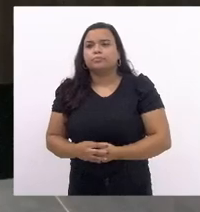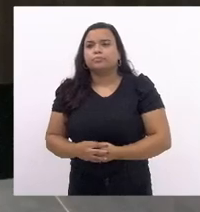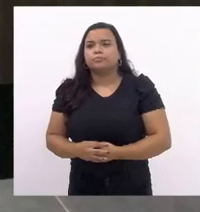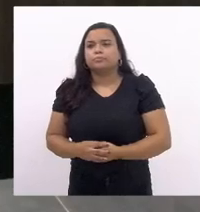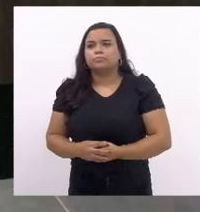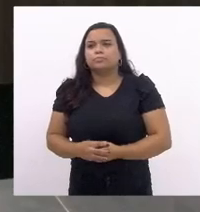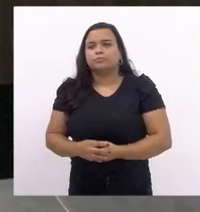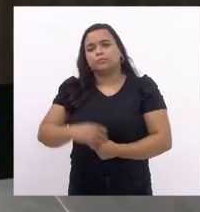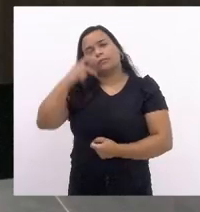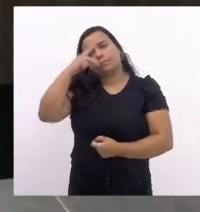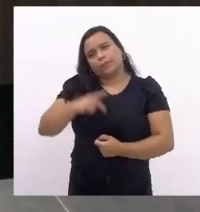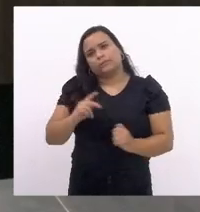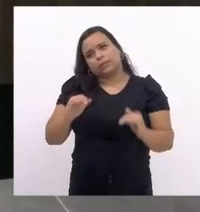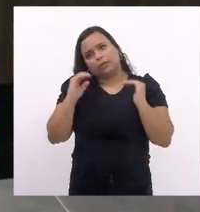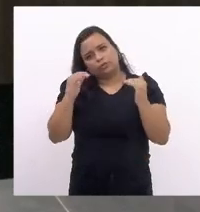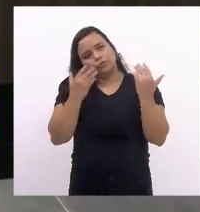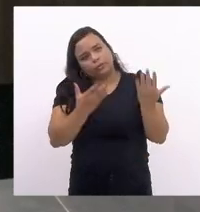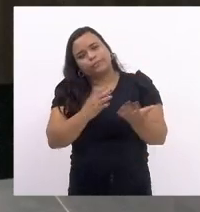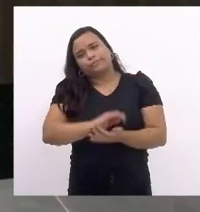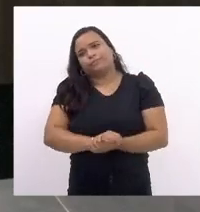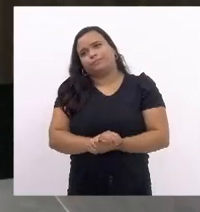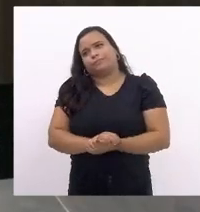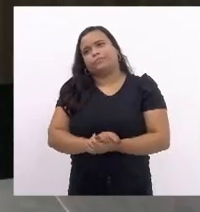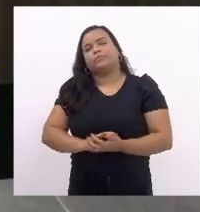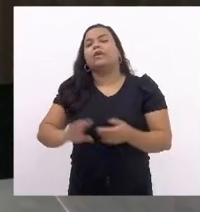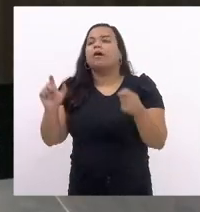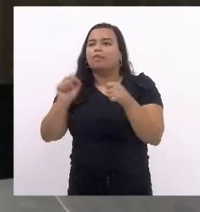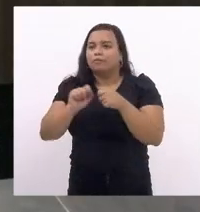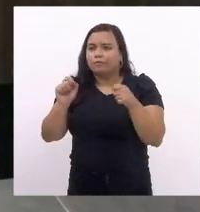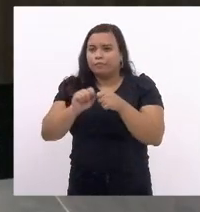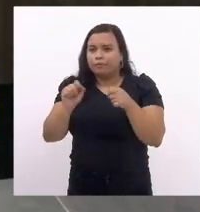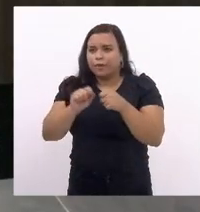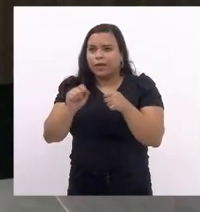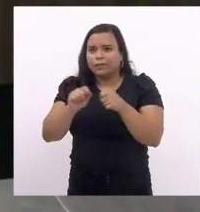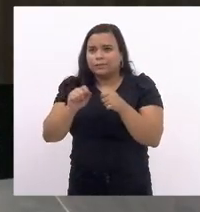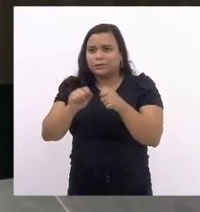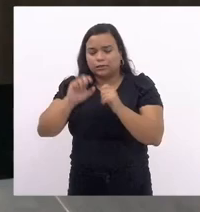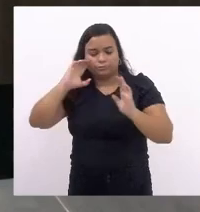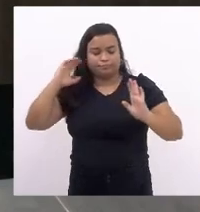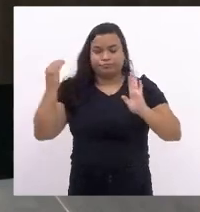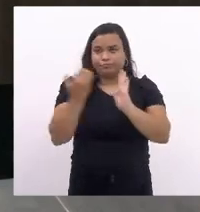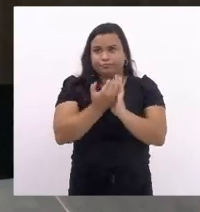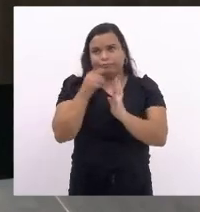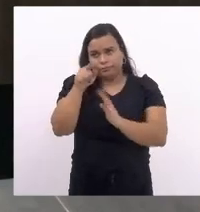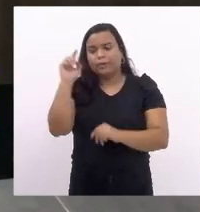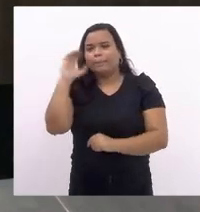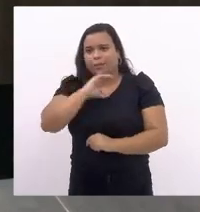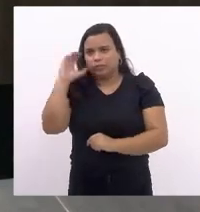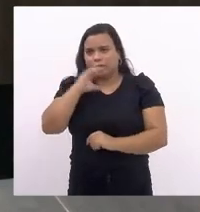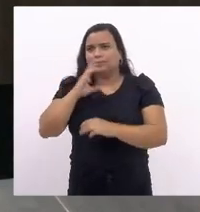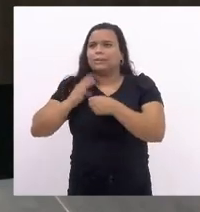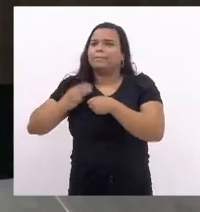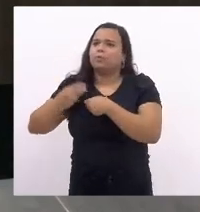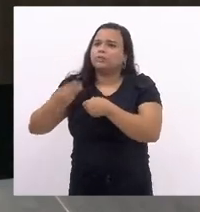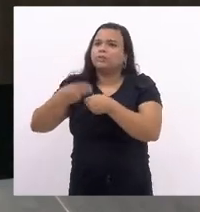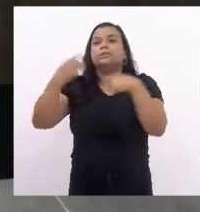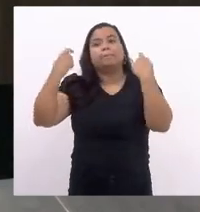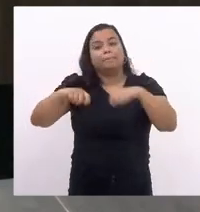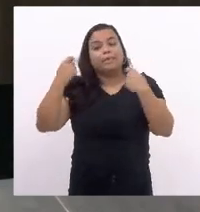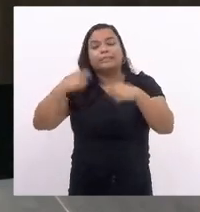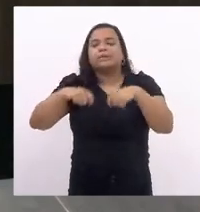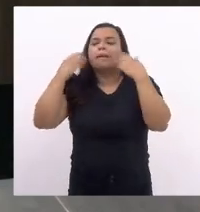Senhor presidente, para fazer jus a essa emergência, o município terá que